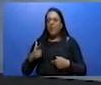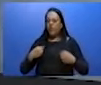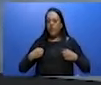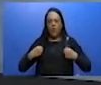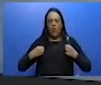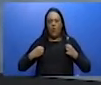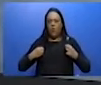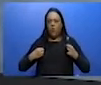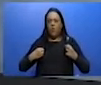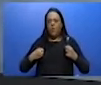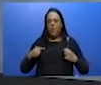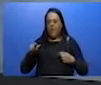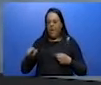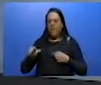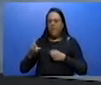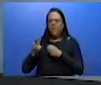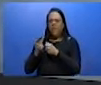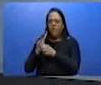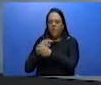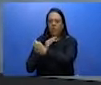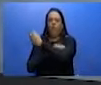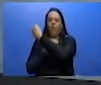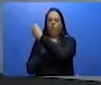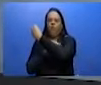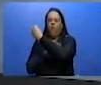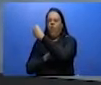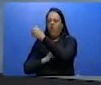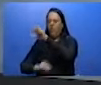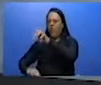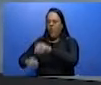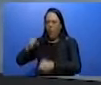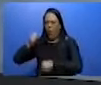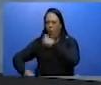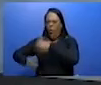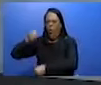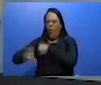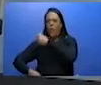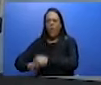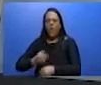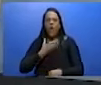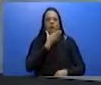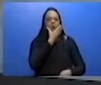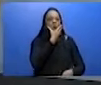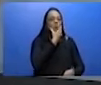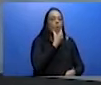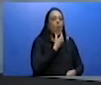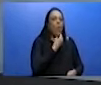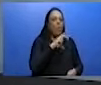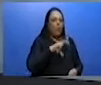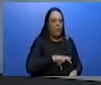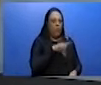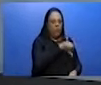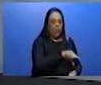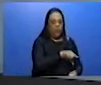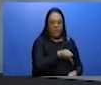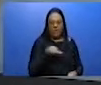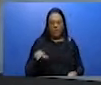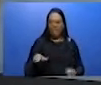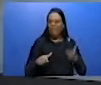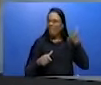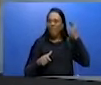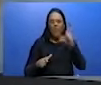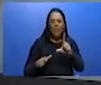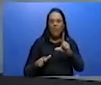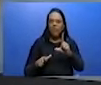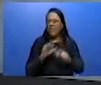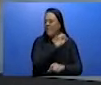eram muito fortes, porque corriam muito. Então, como os homens brancos não conseguiam matar eles, sabe o que os homens